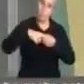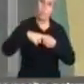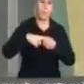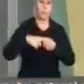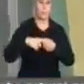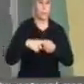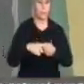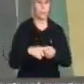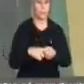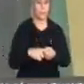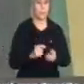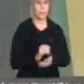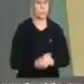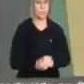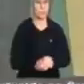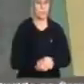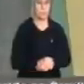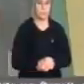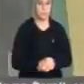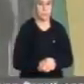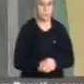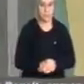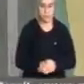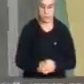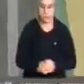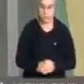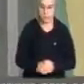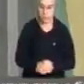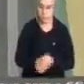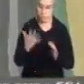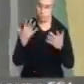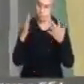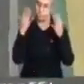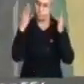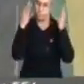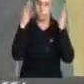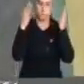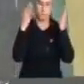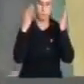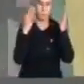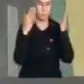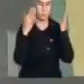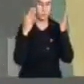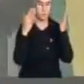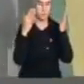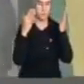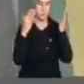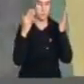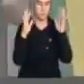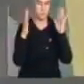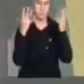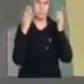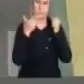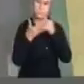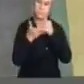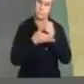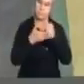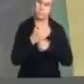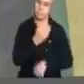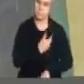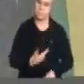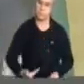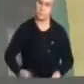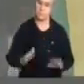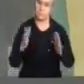por culpa da política econômica do Brasil. Viva ao governo do presidente Michel Temer, viva a base, viva todos os